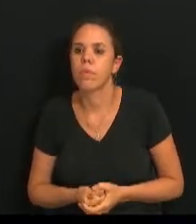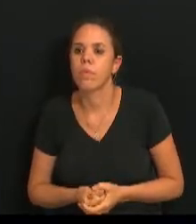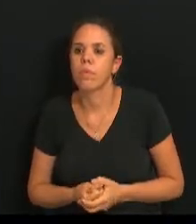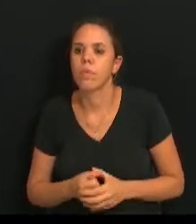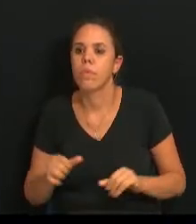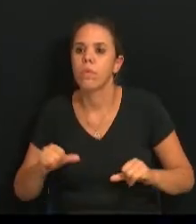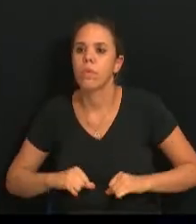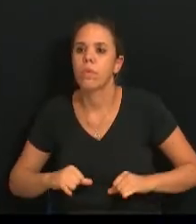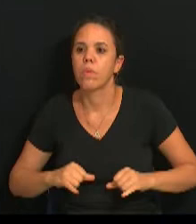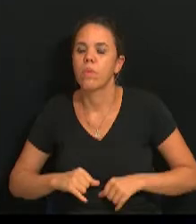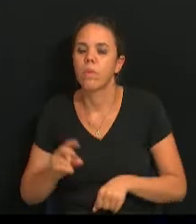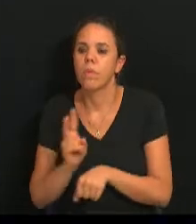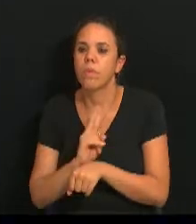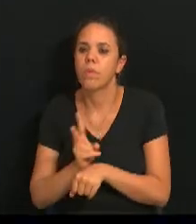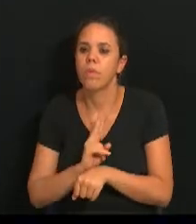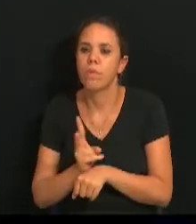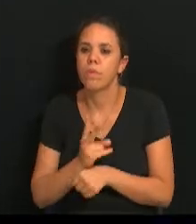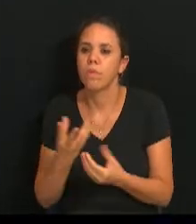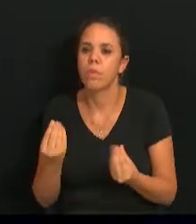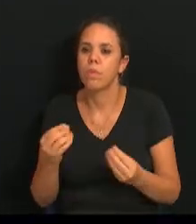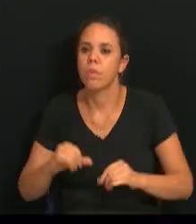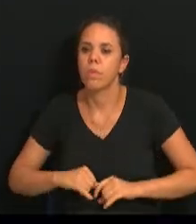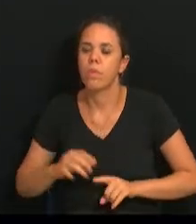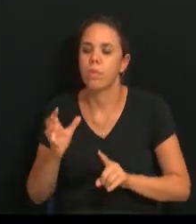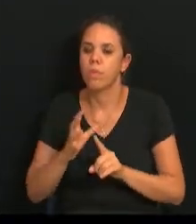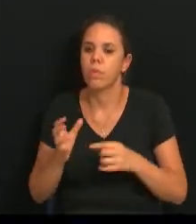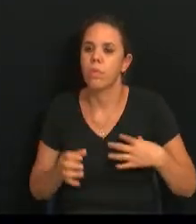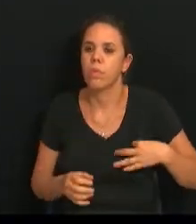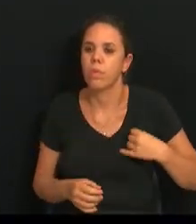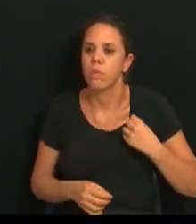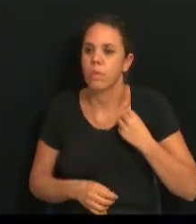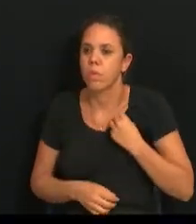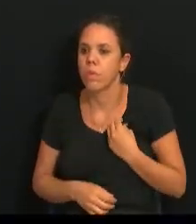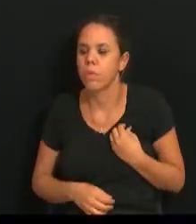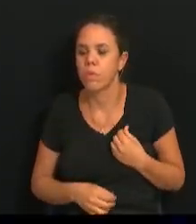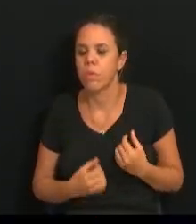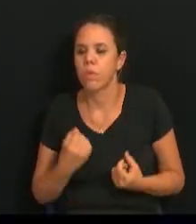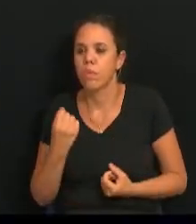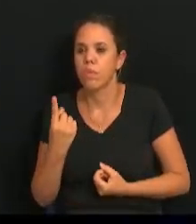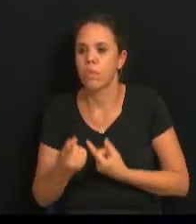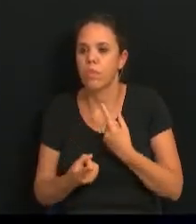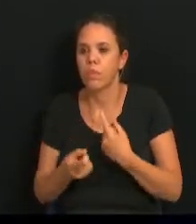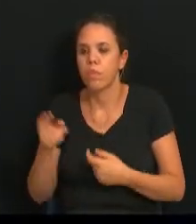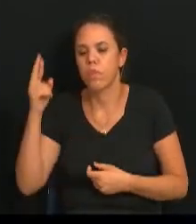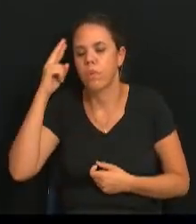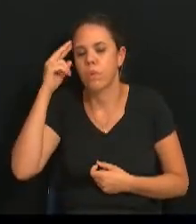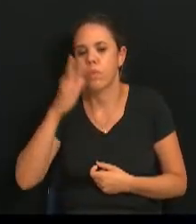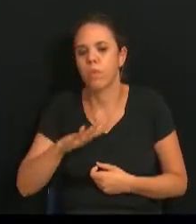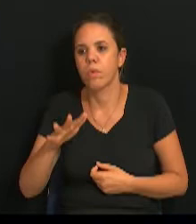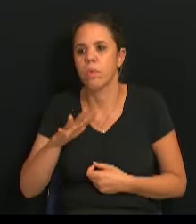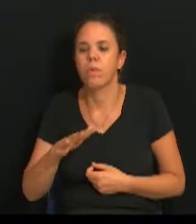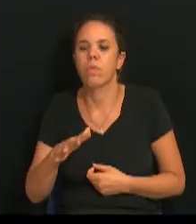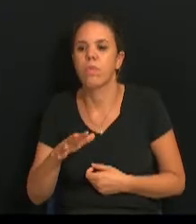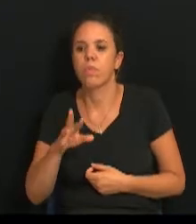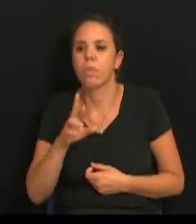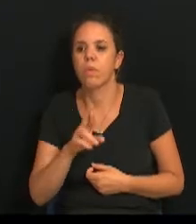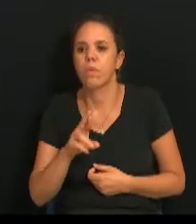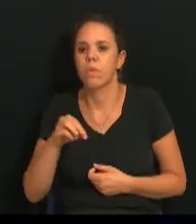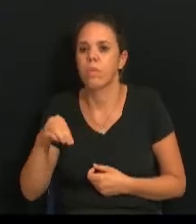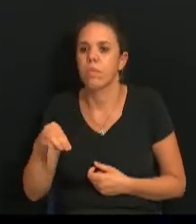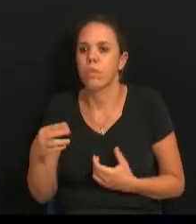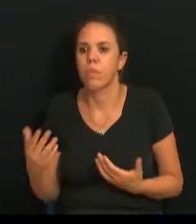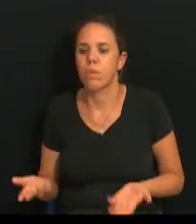os monitores sofreram muito assédio por algumas chefias, por alguns RRs,